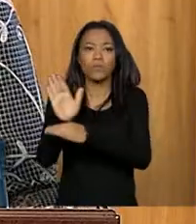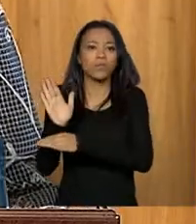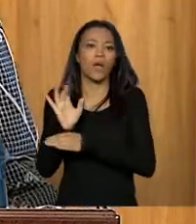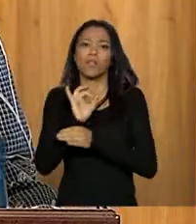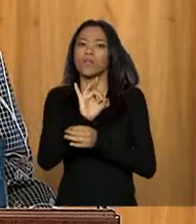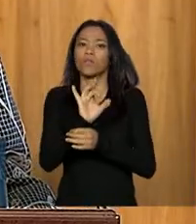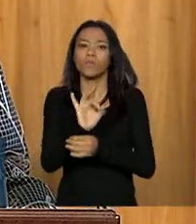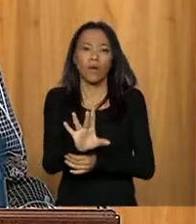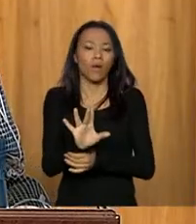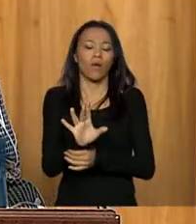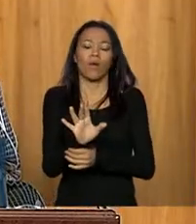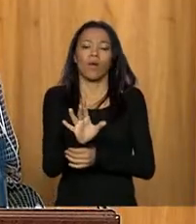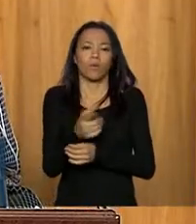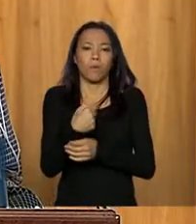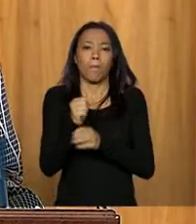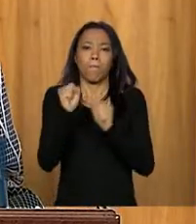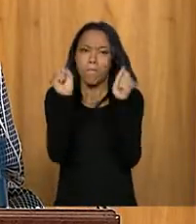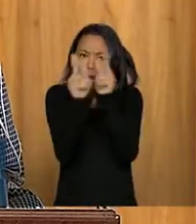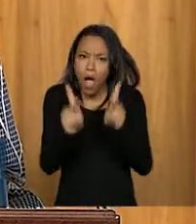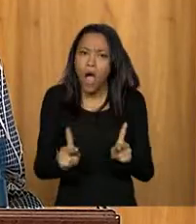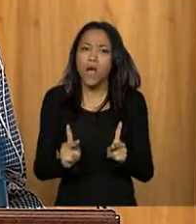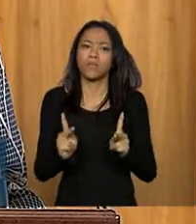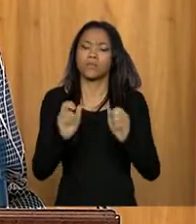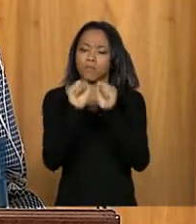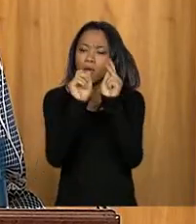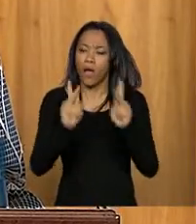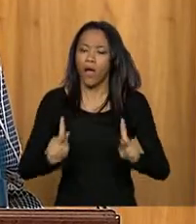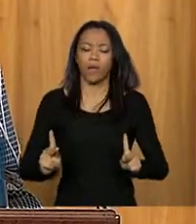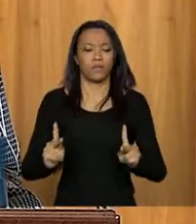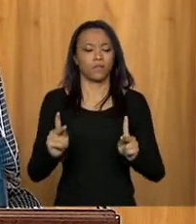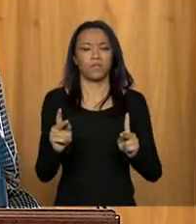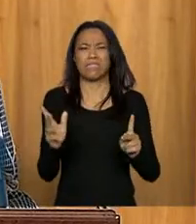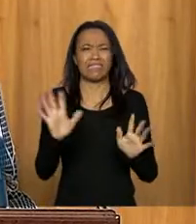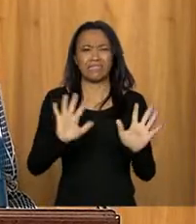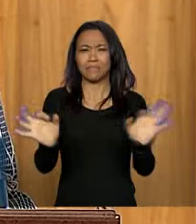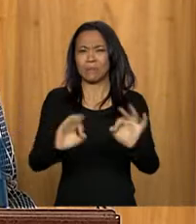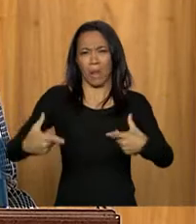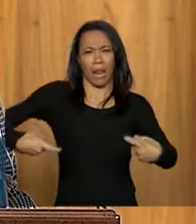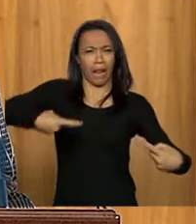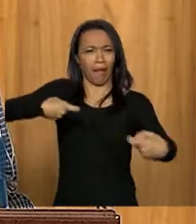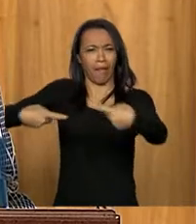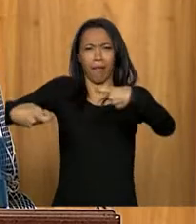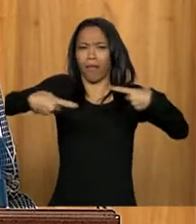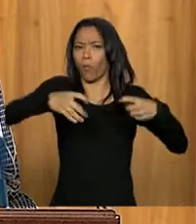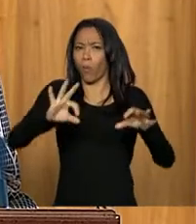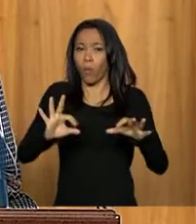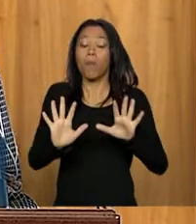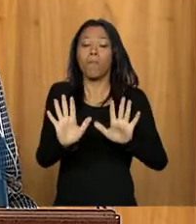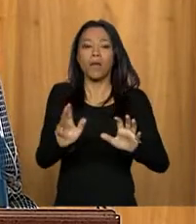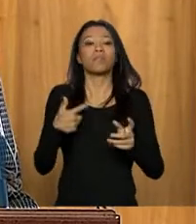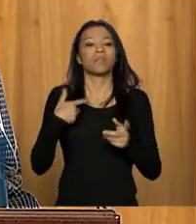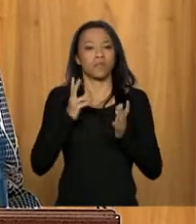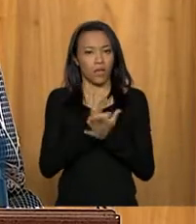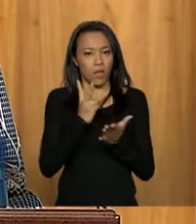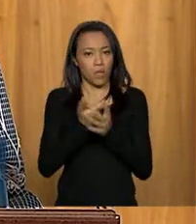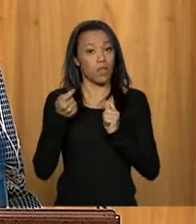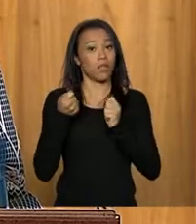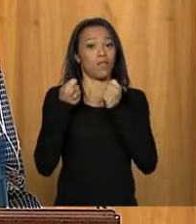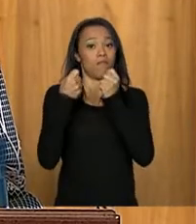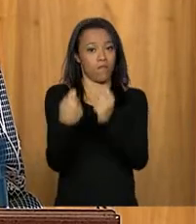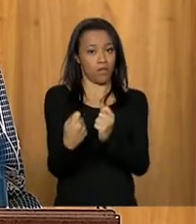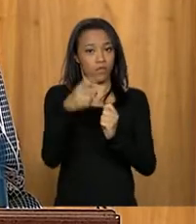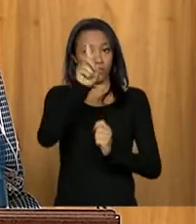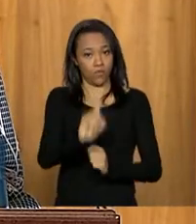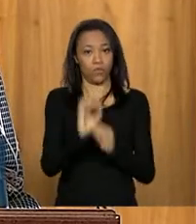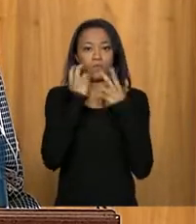os processos de paz na região, mas também em defesa dos direitos humanos.